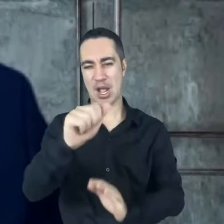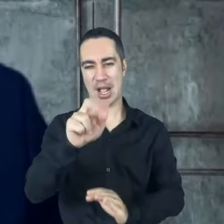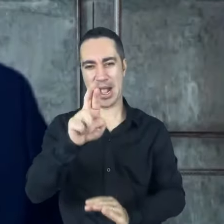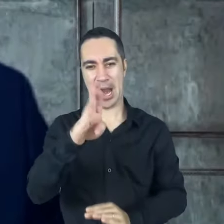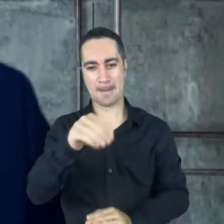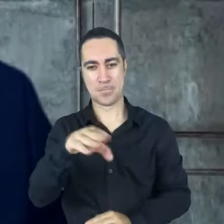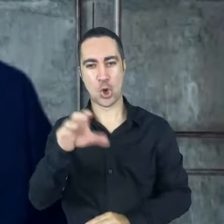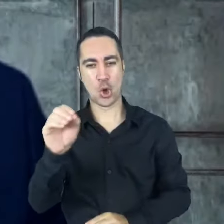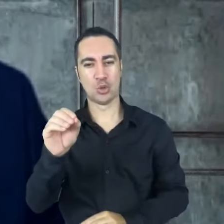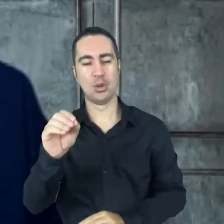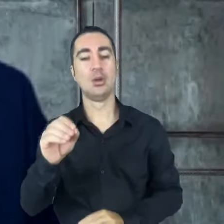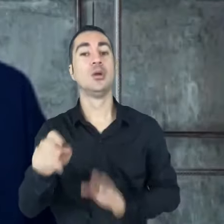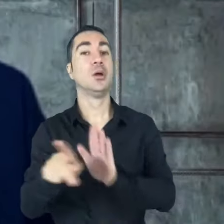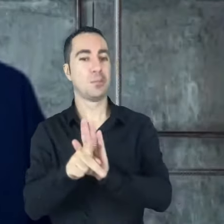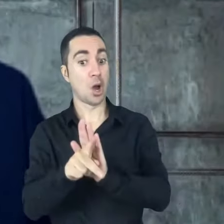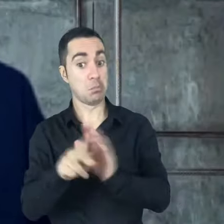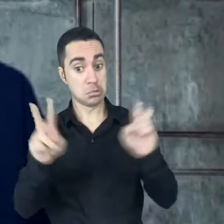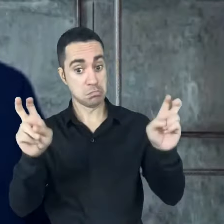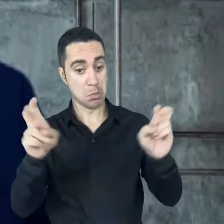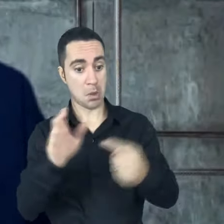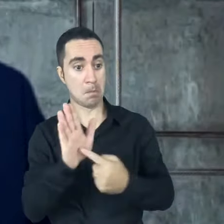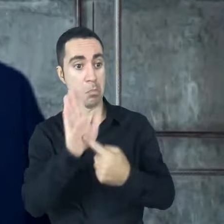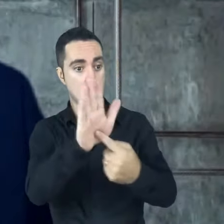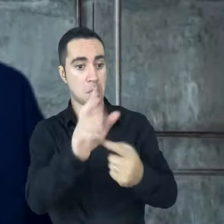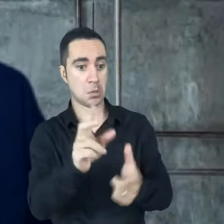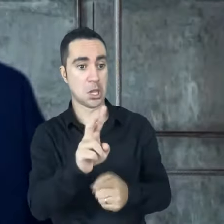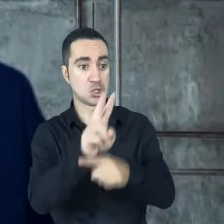Sustainability Linked Bonds, e foi a